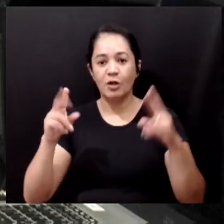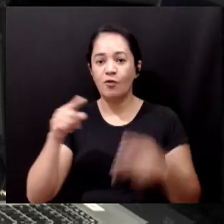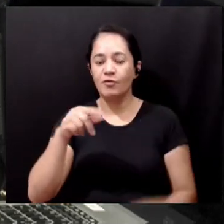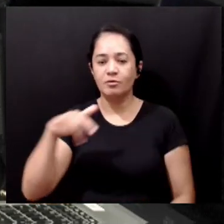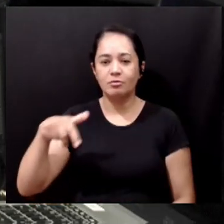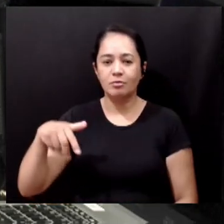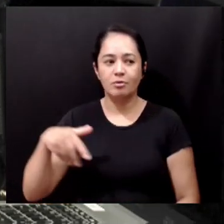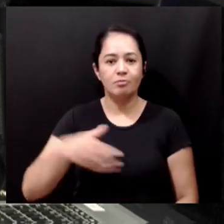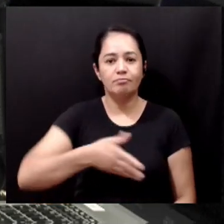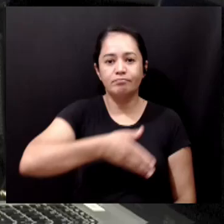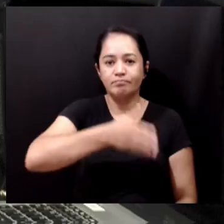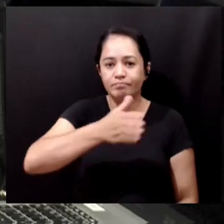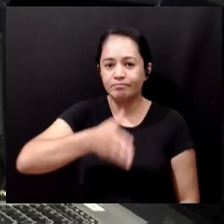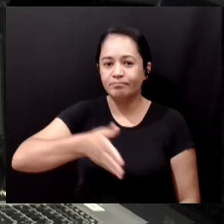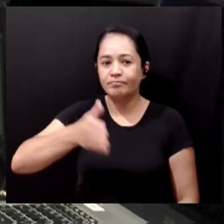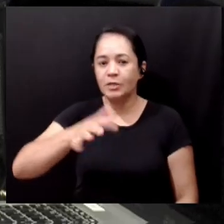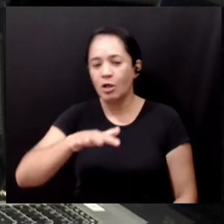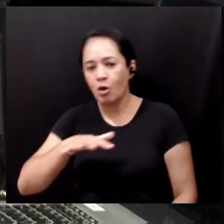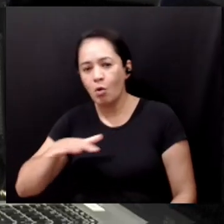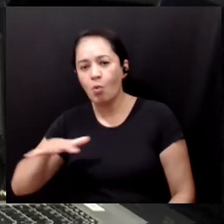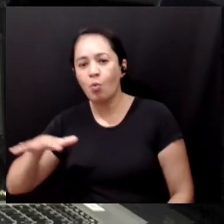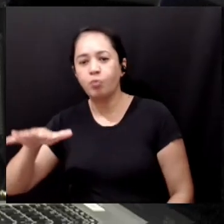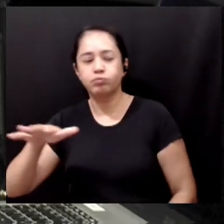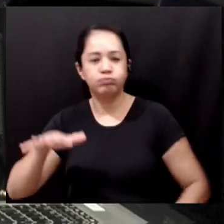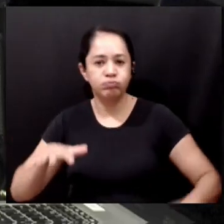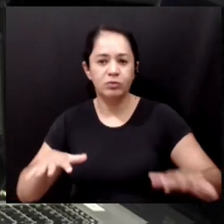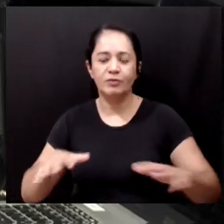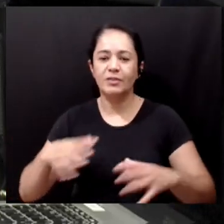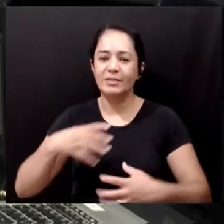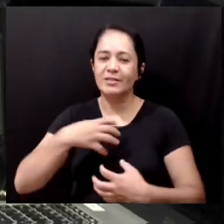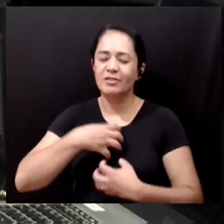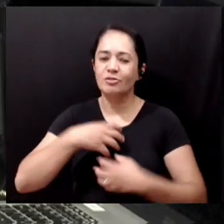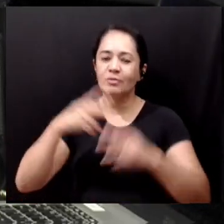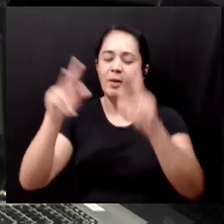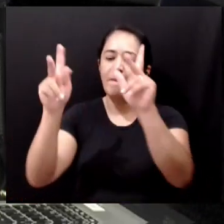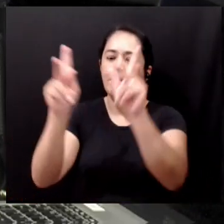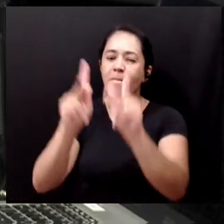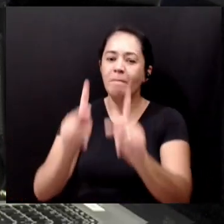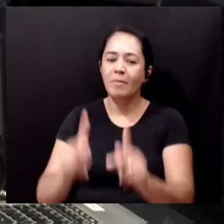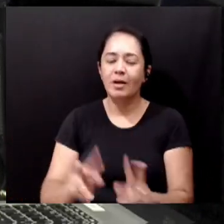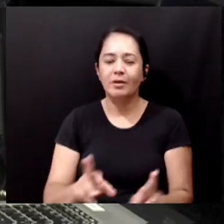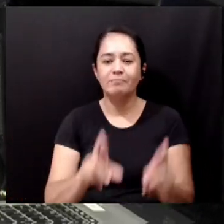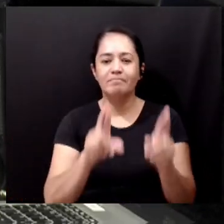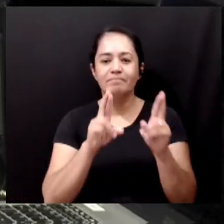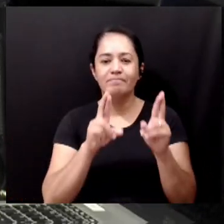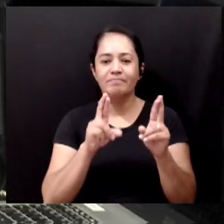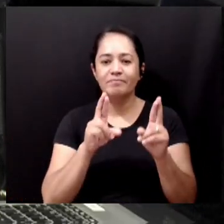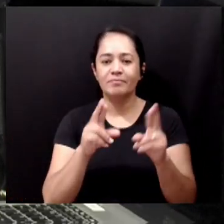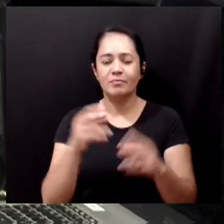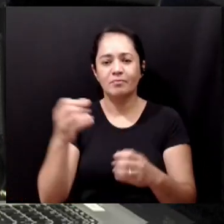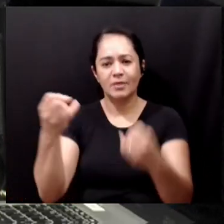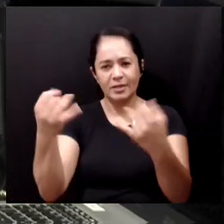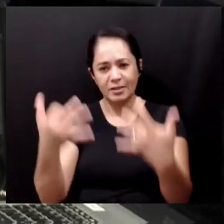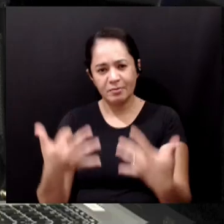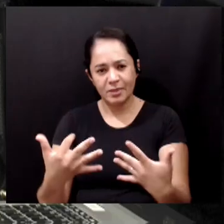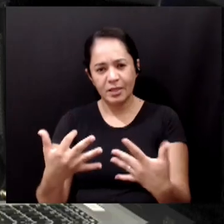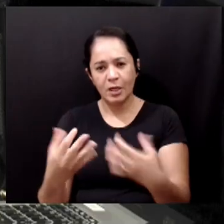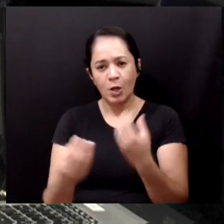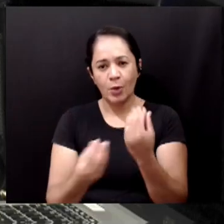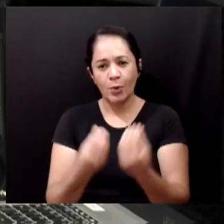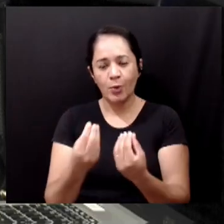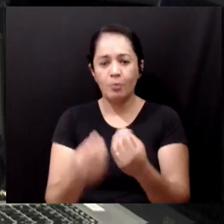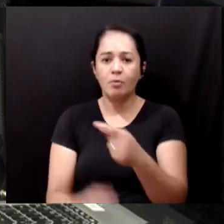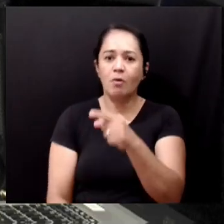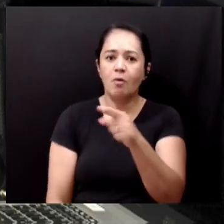esse ambiente de paz e de sempre esperança, né? Fala para mim como que é para você